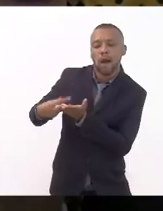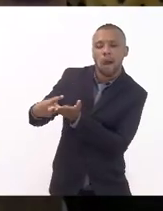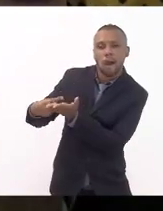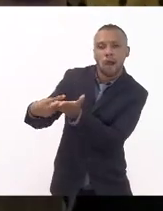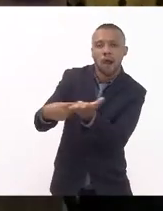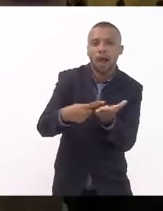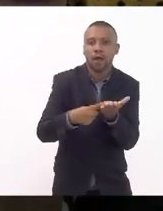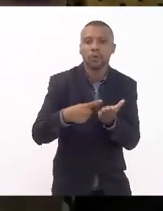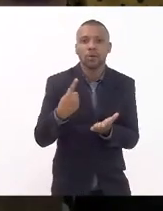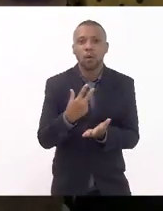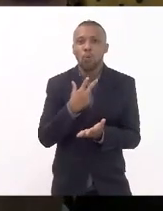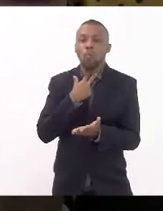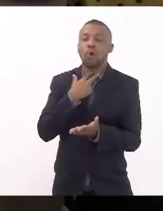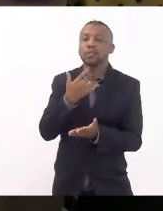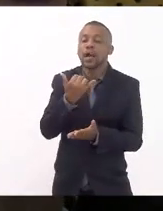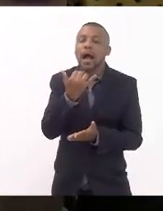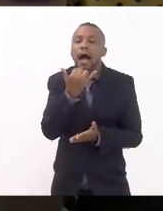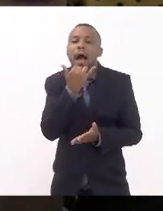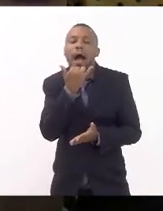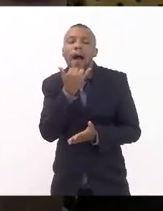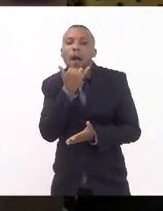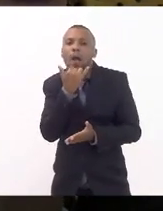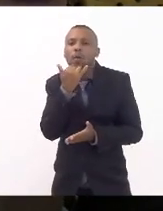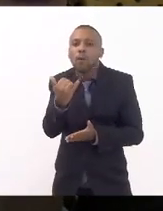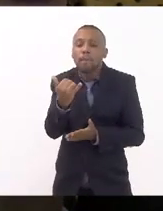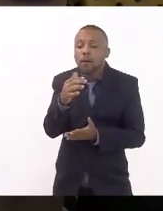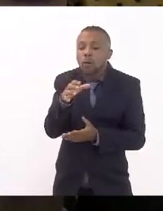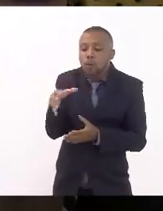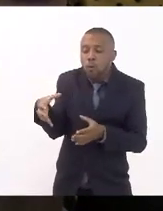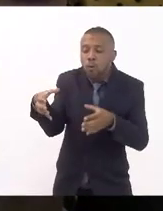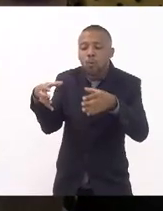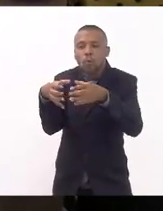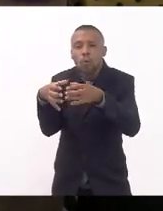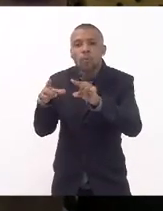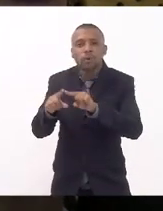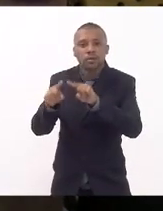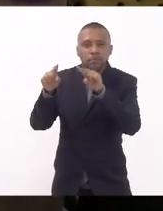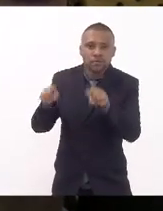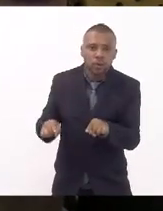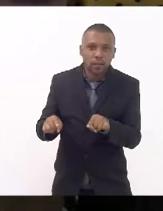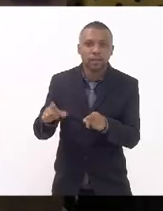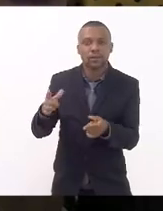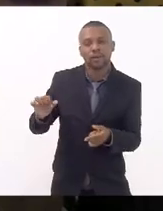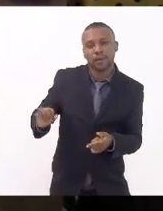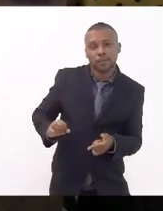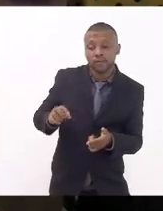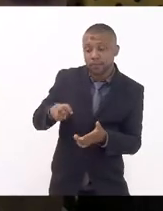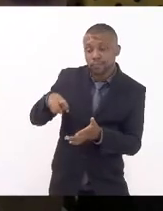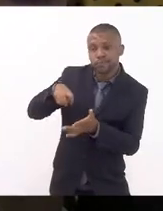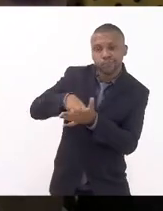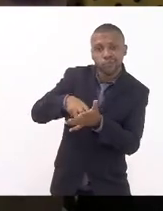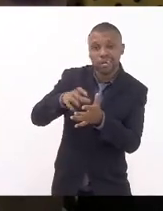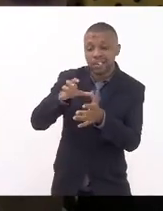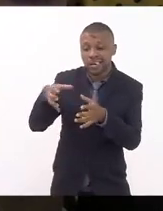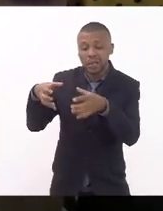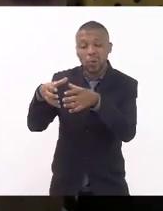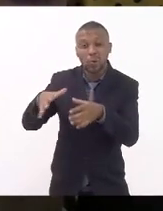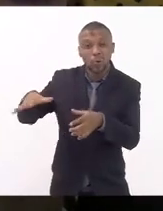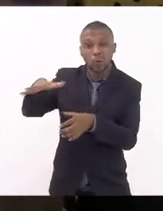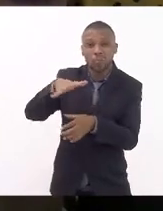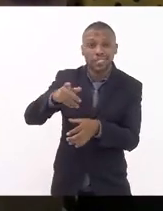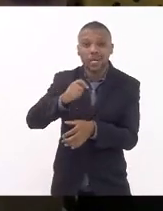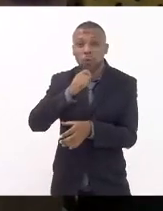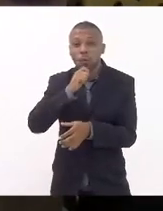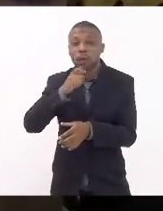abonar, anistiar um conjunto de servidores que sofreram penalidades em bloco, sem sequer ter